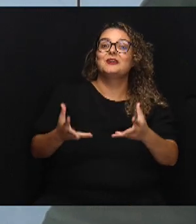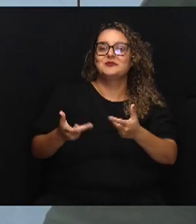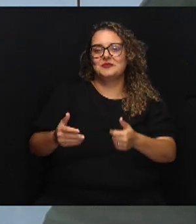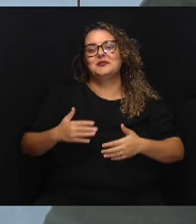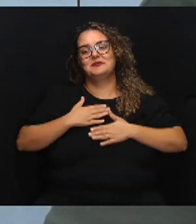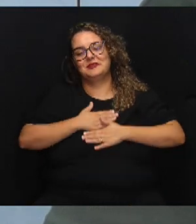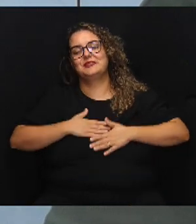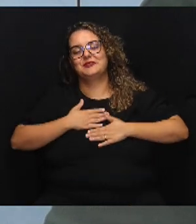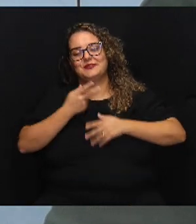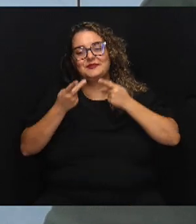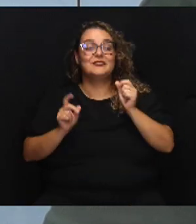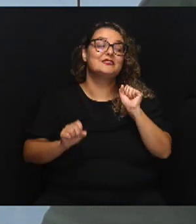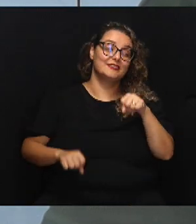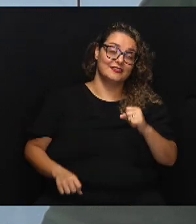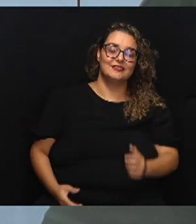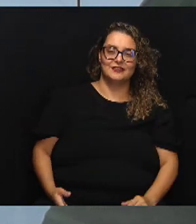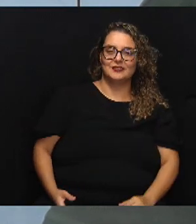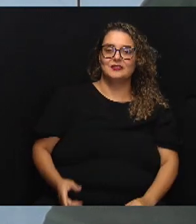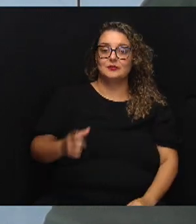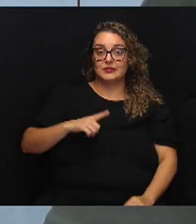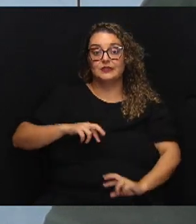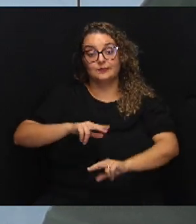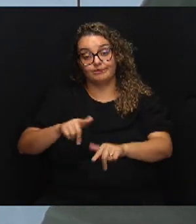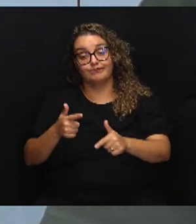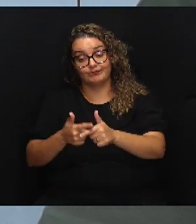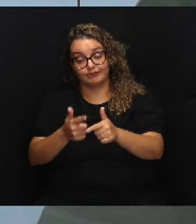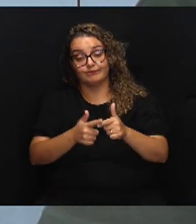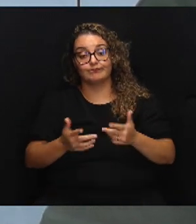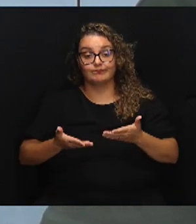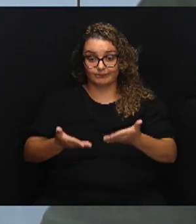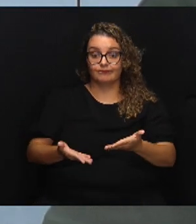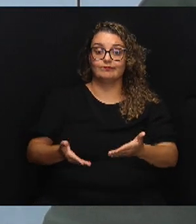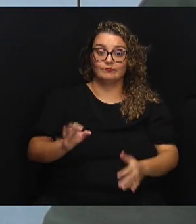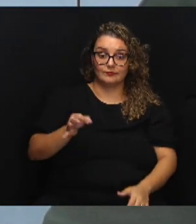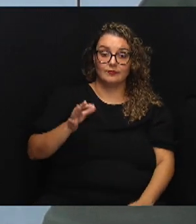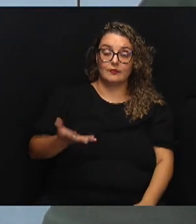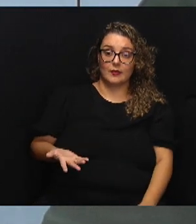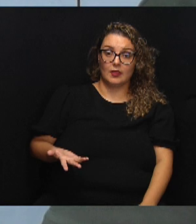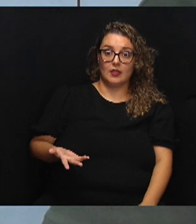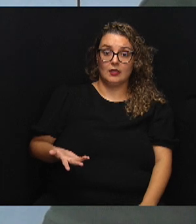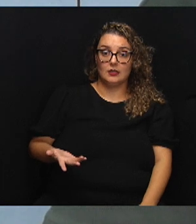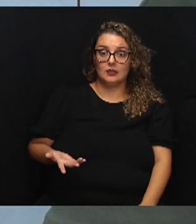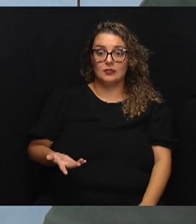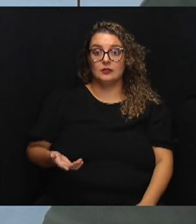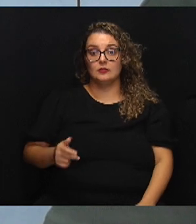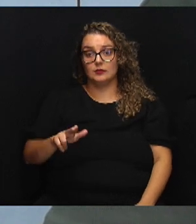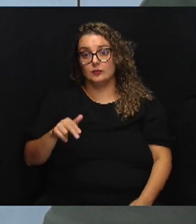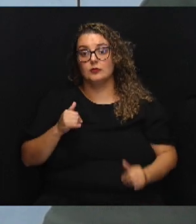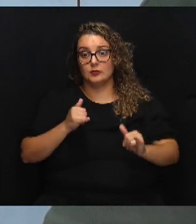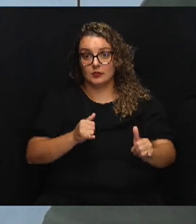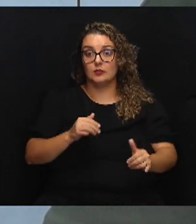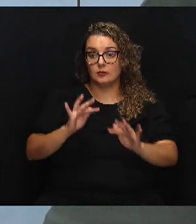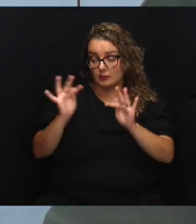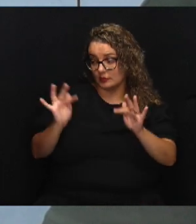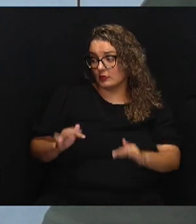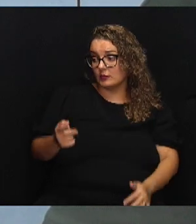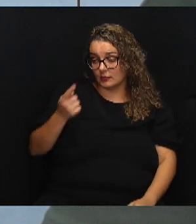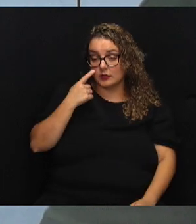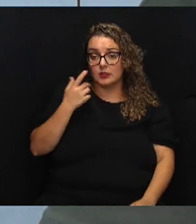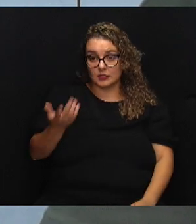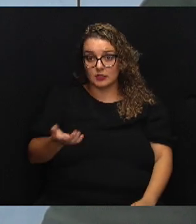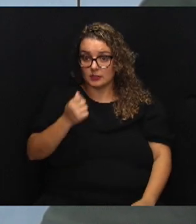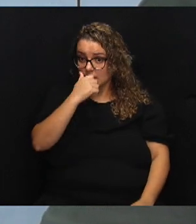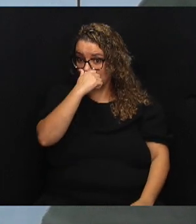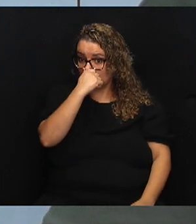gostoso de falar. Mas temos muitos problemas pela frente e com certeza aí nós não vamos desistir nunca. Eu fico feliz, né, de estar já